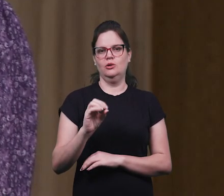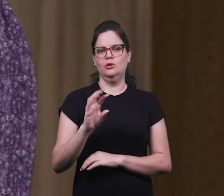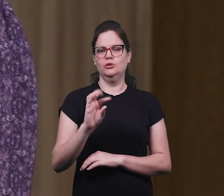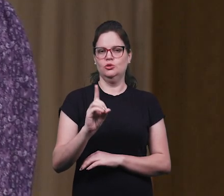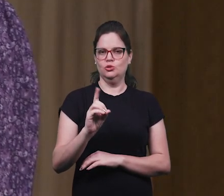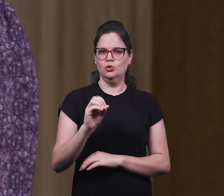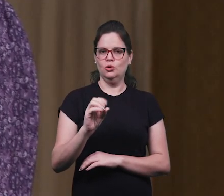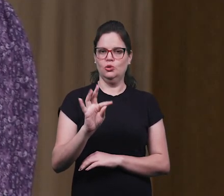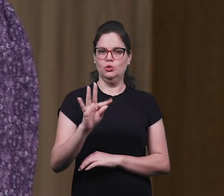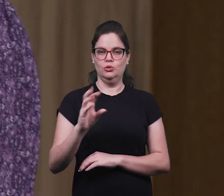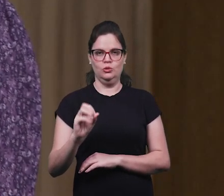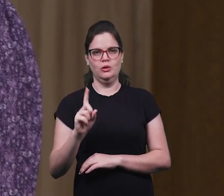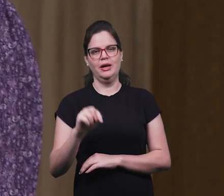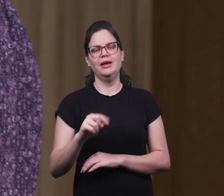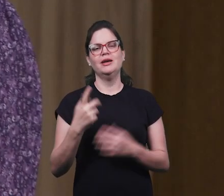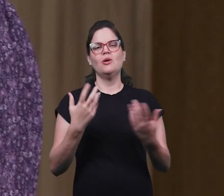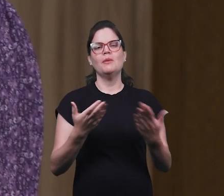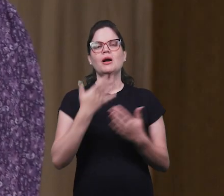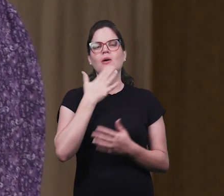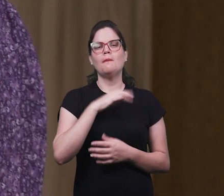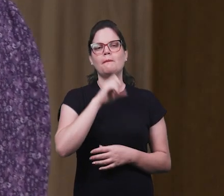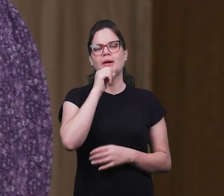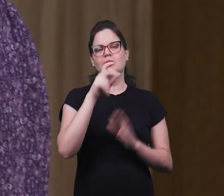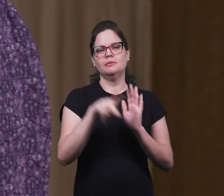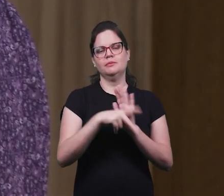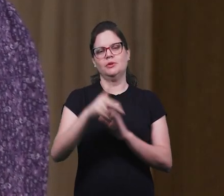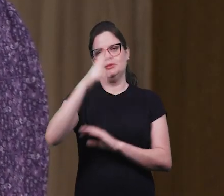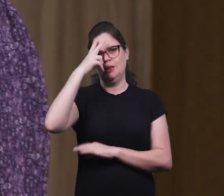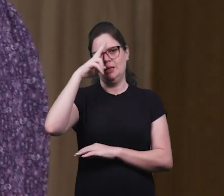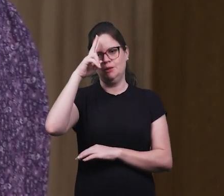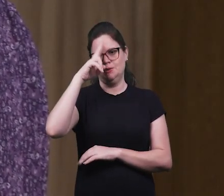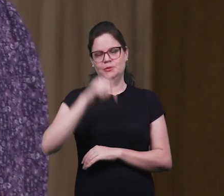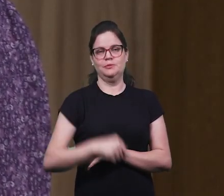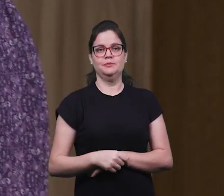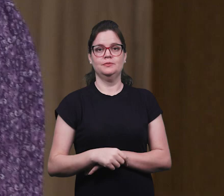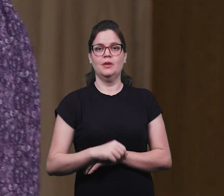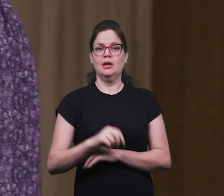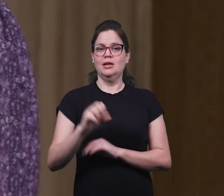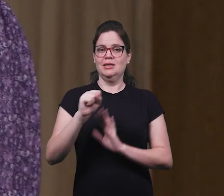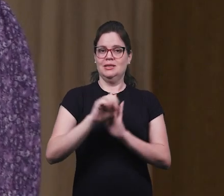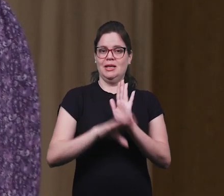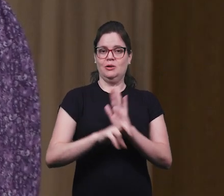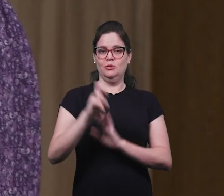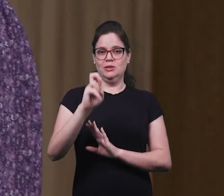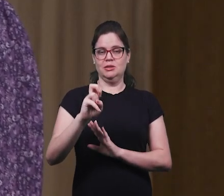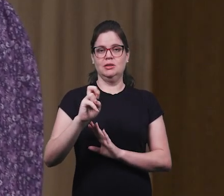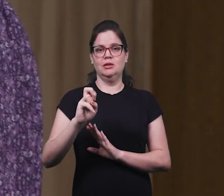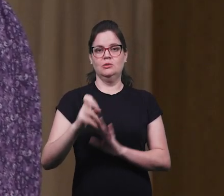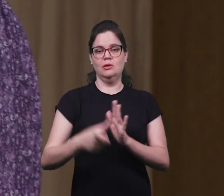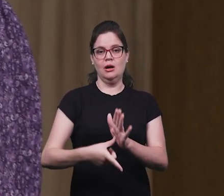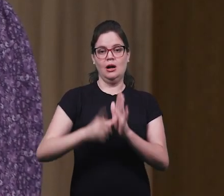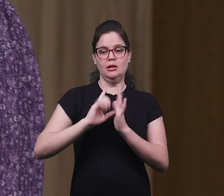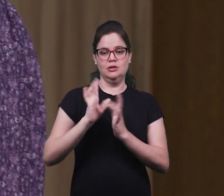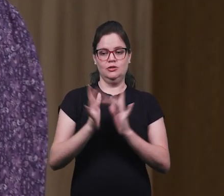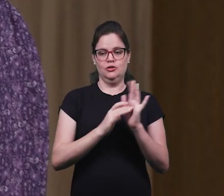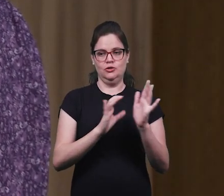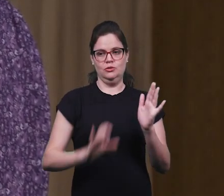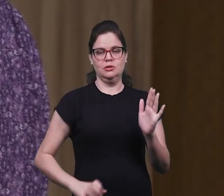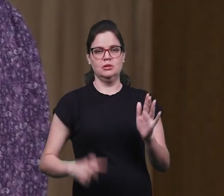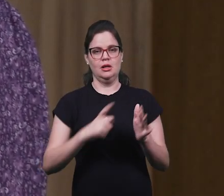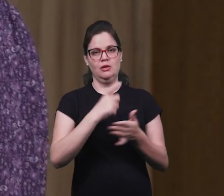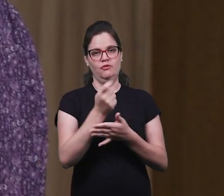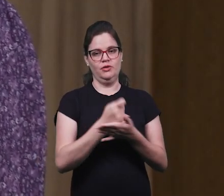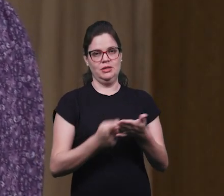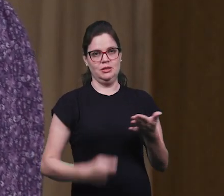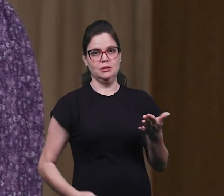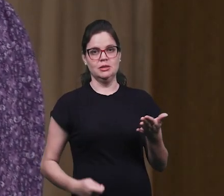V a.C., né? Ele teve seus escritos publicados na época